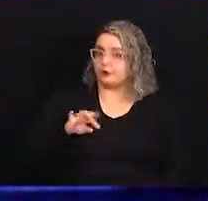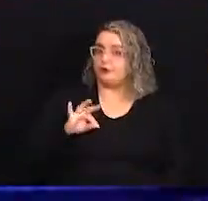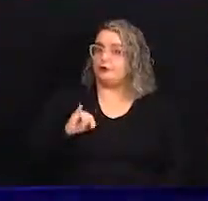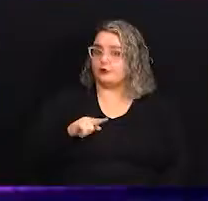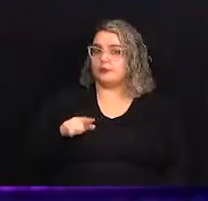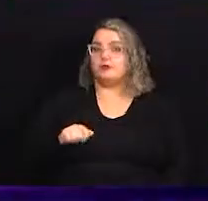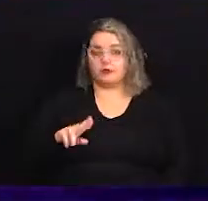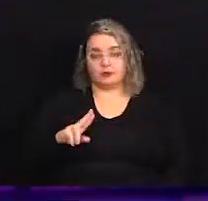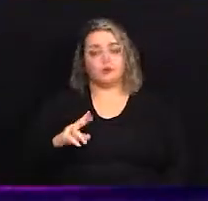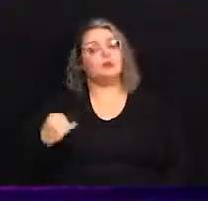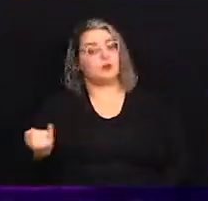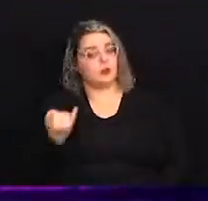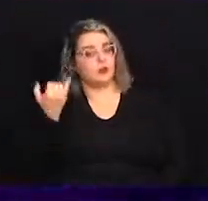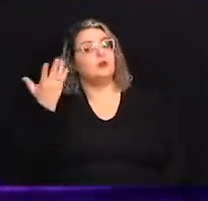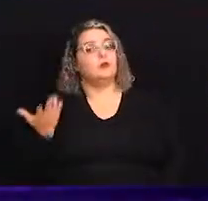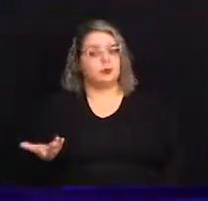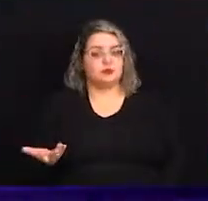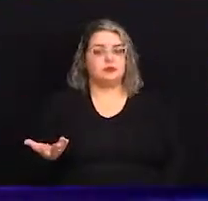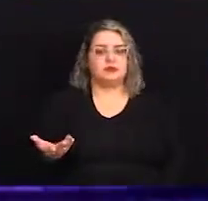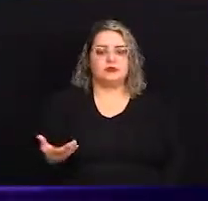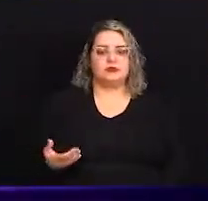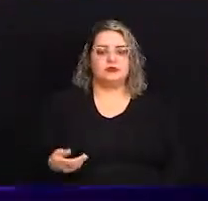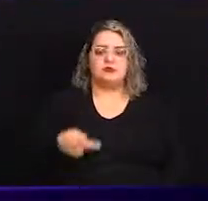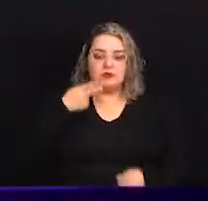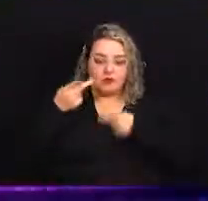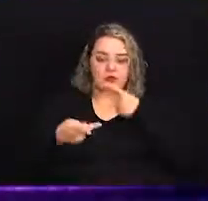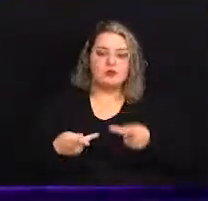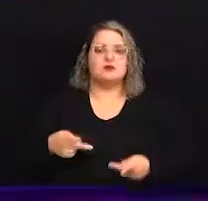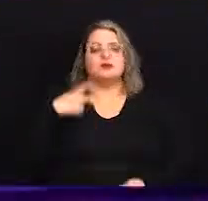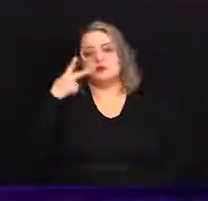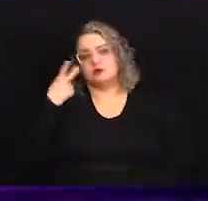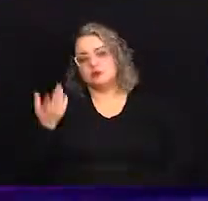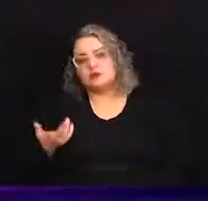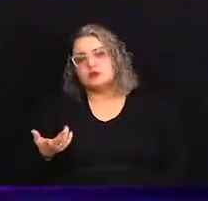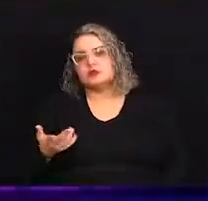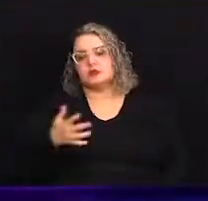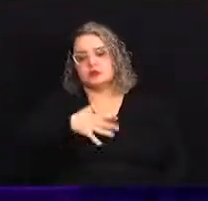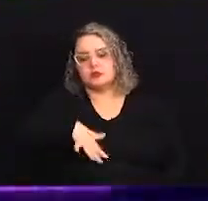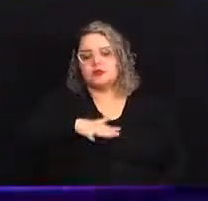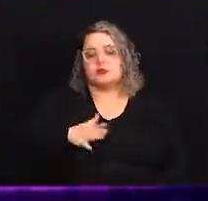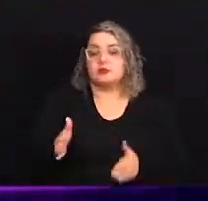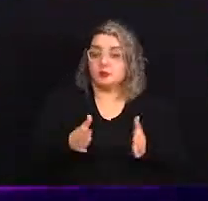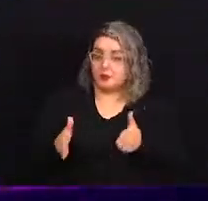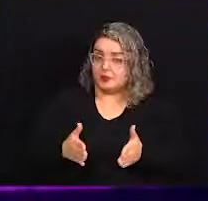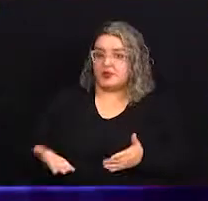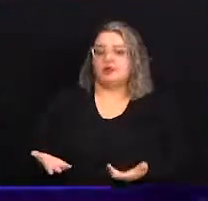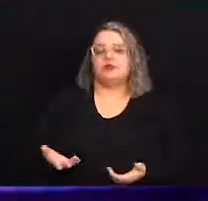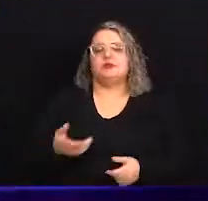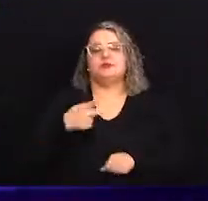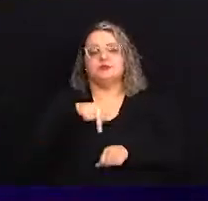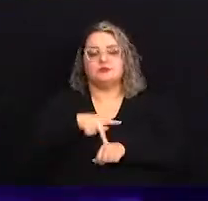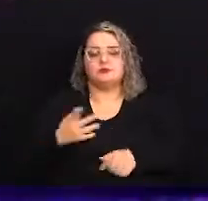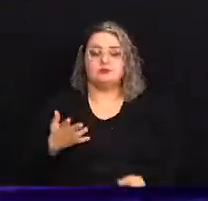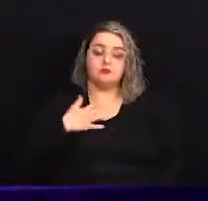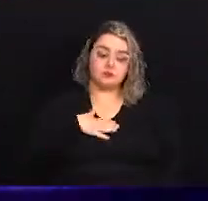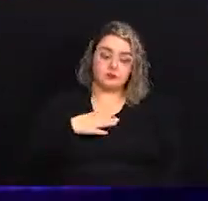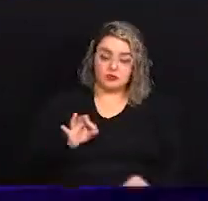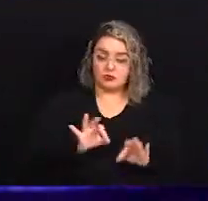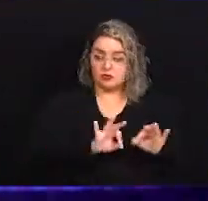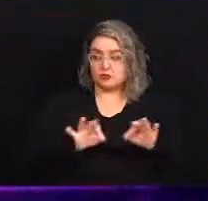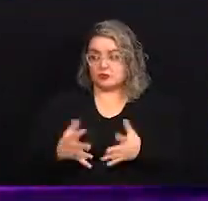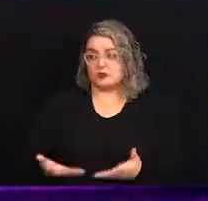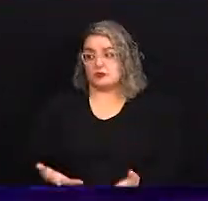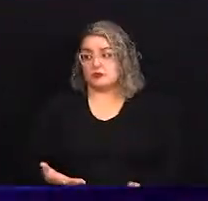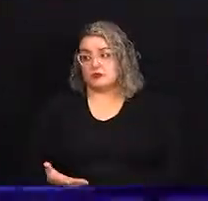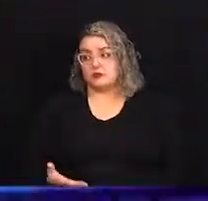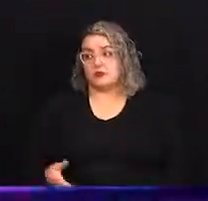nesse momento, né, que a gente vive de política no país. Ele fala de outras 500 coisas. Meus planos são,